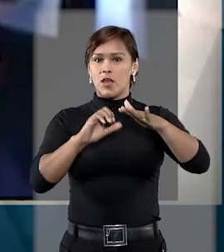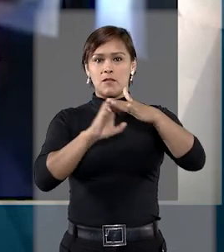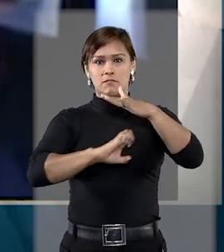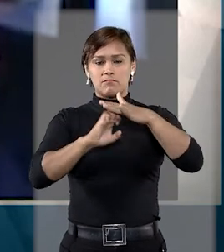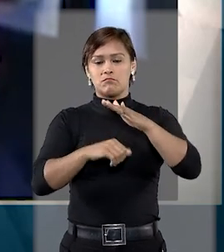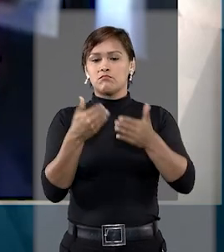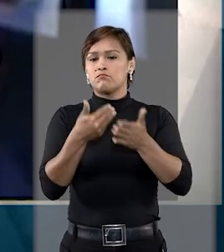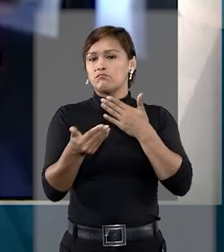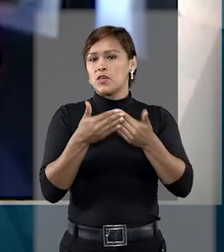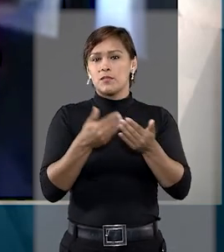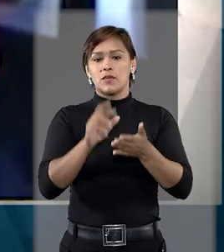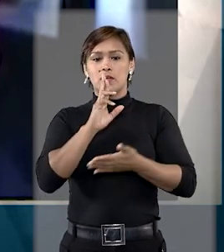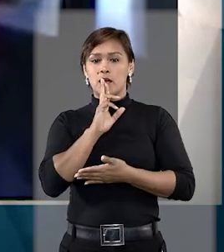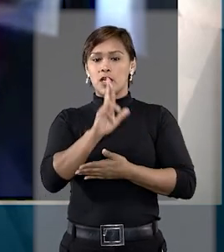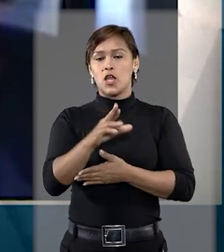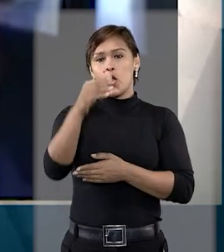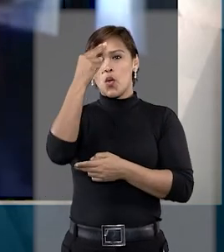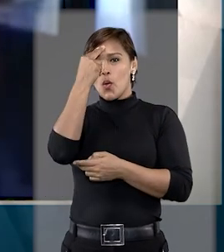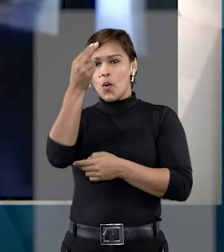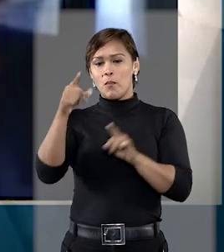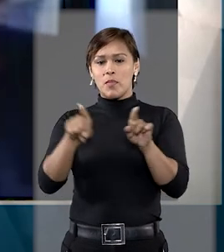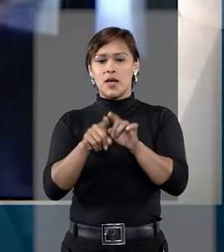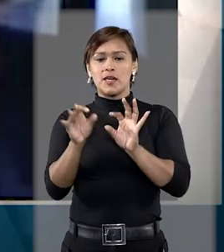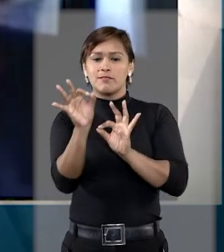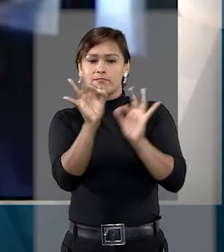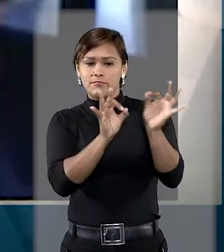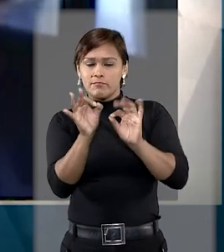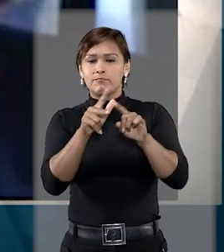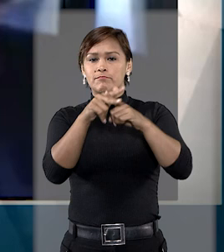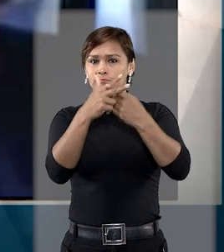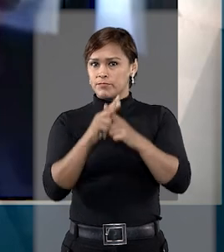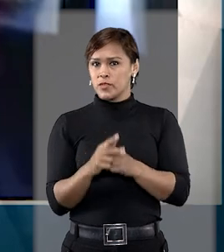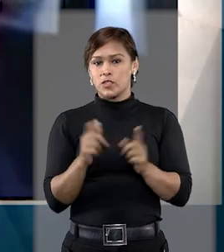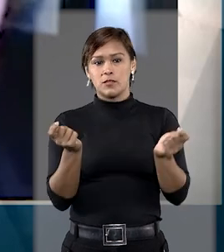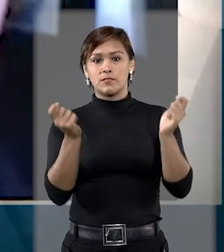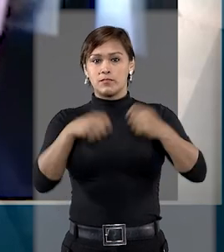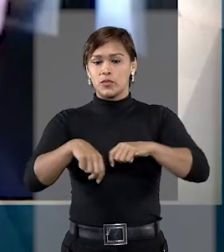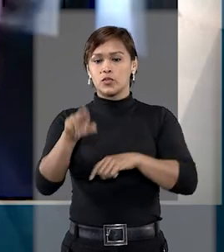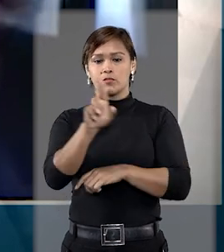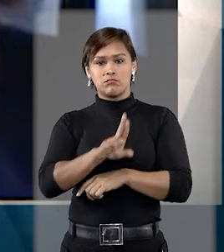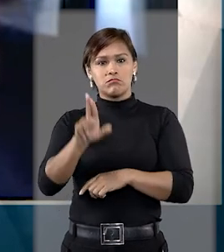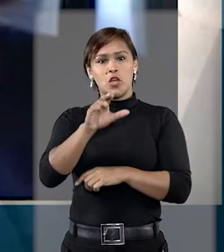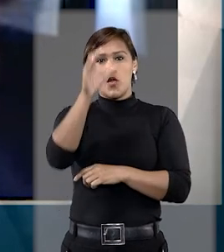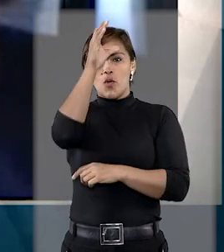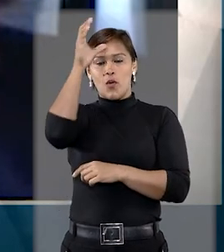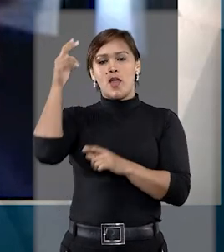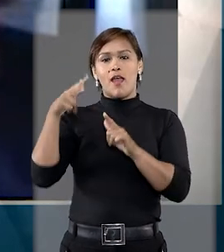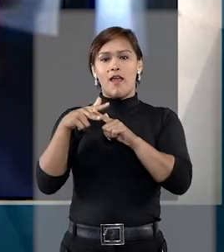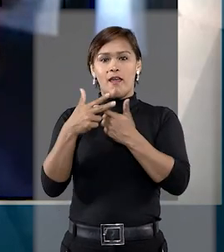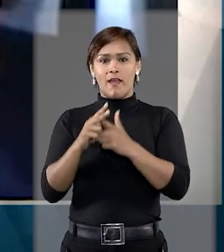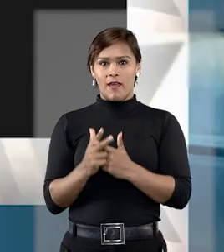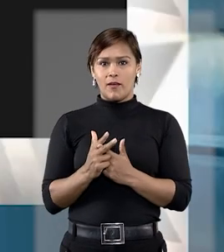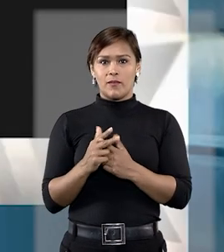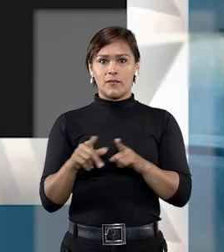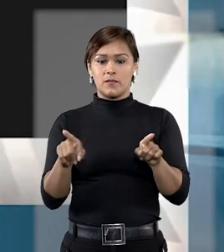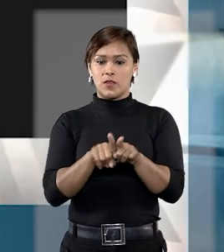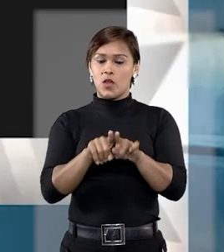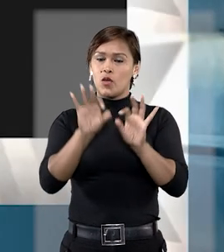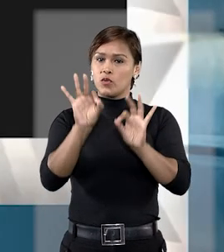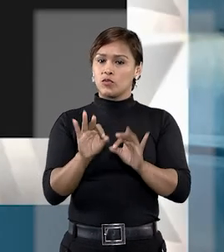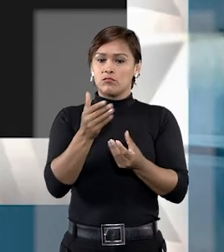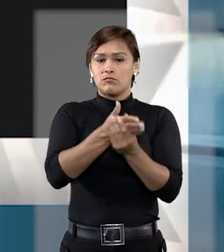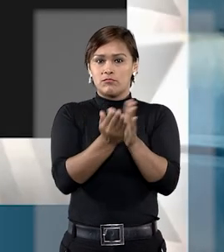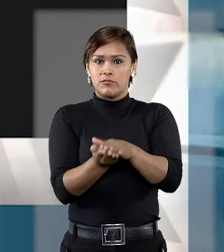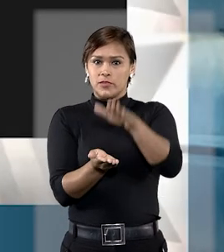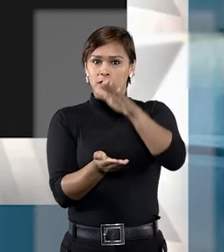responde, independentemente de culpa, pela reparação dos danos causados aos consumidores por defeitos no produto. No caso